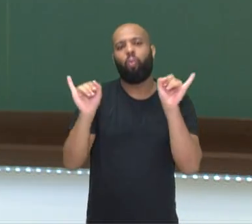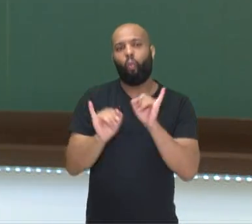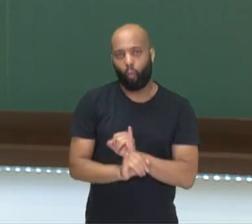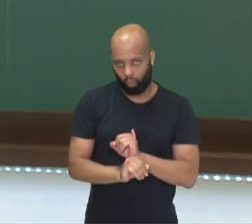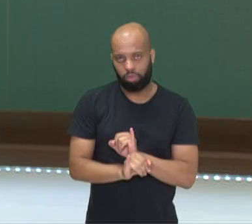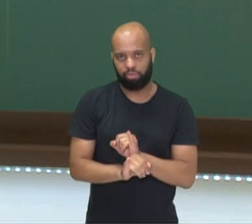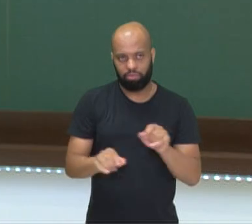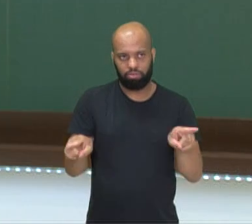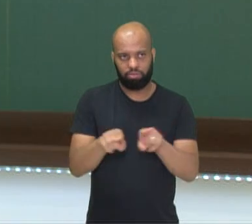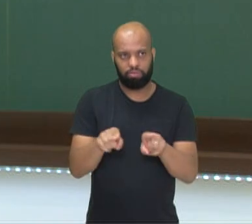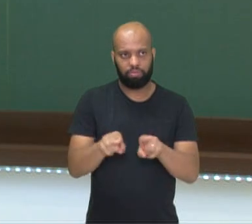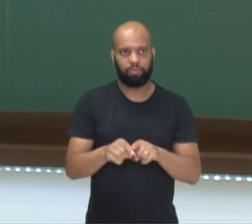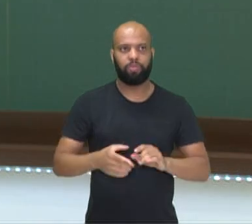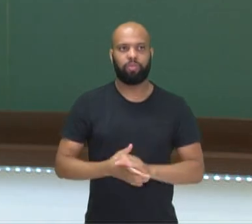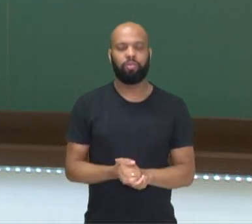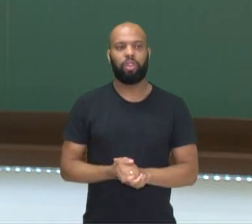emagrecimento.